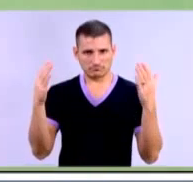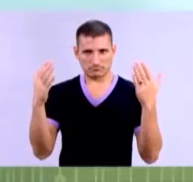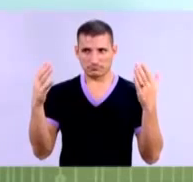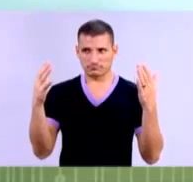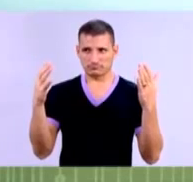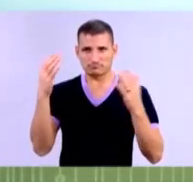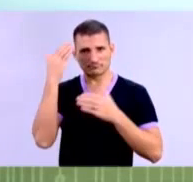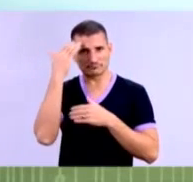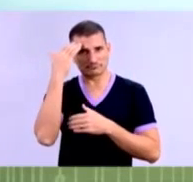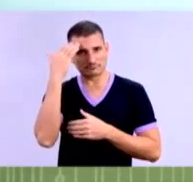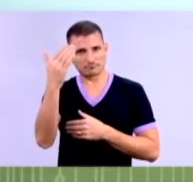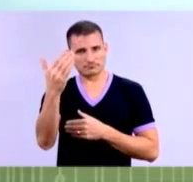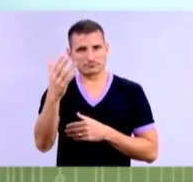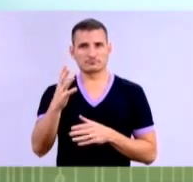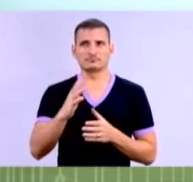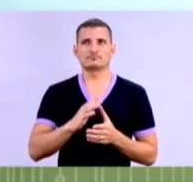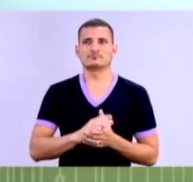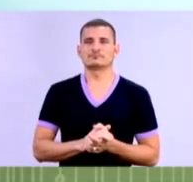termos trazido esse monte